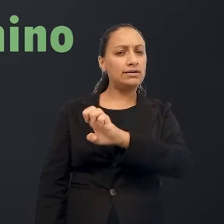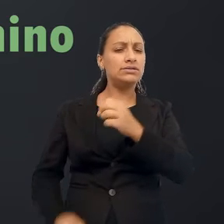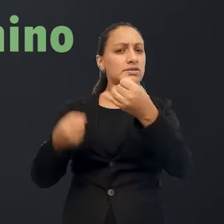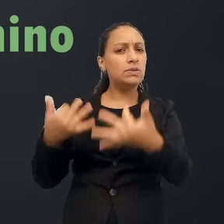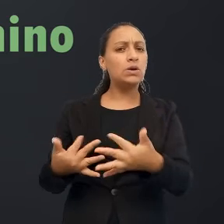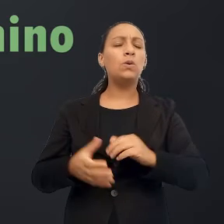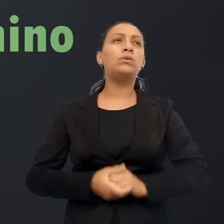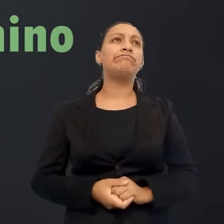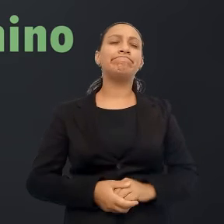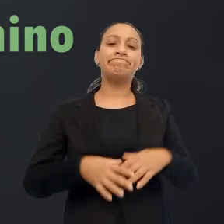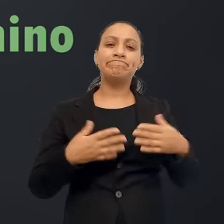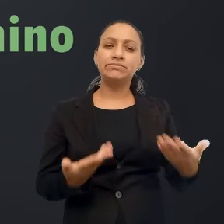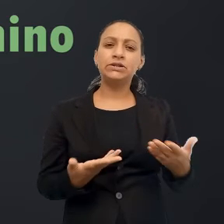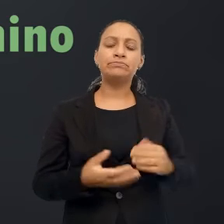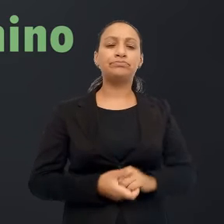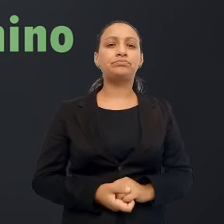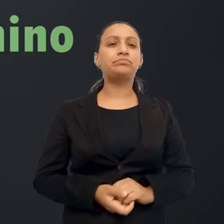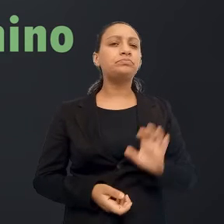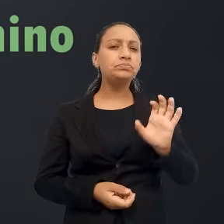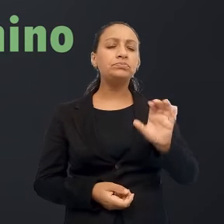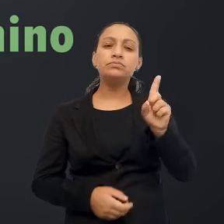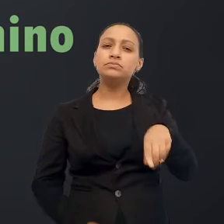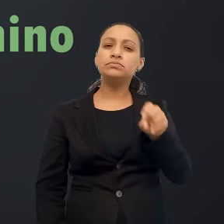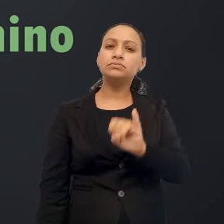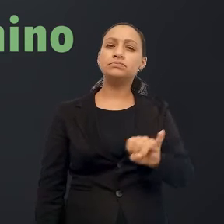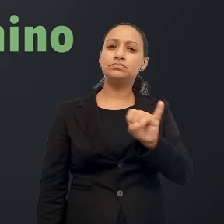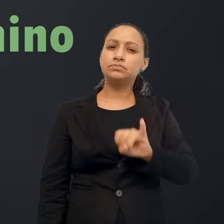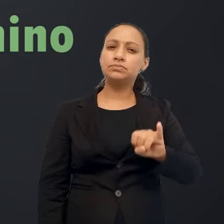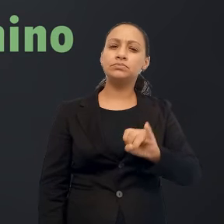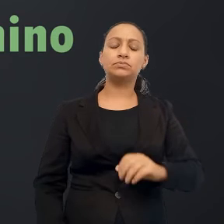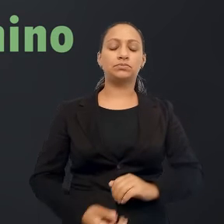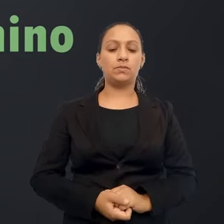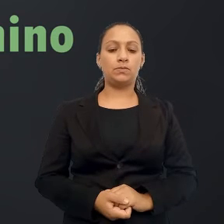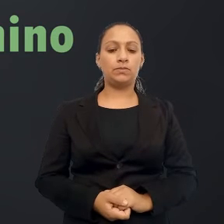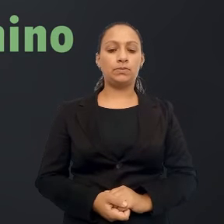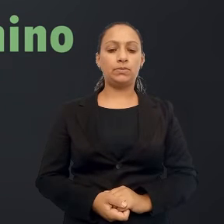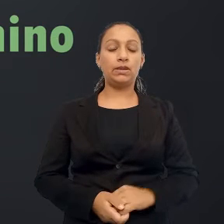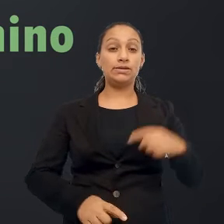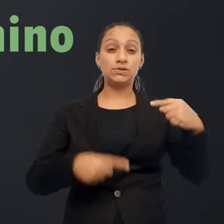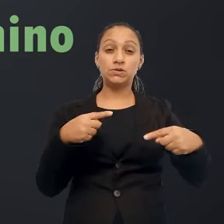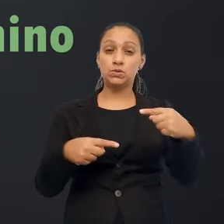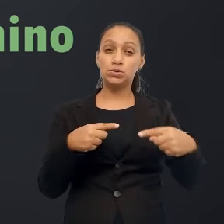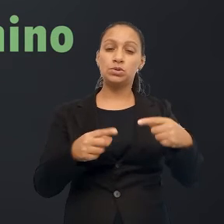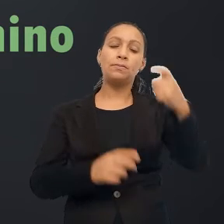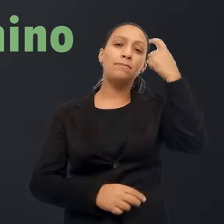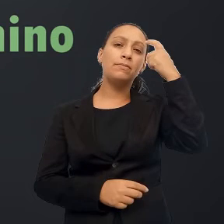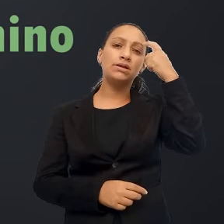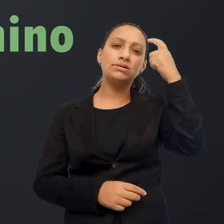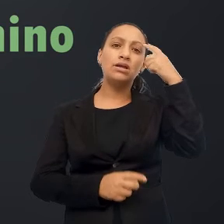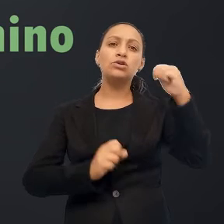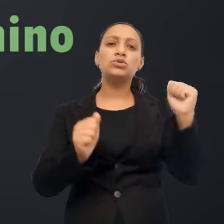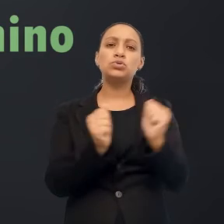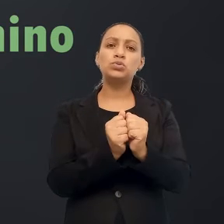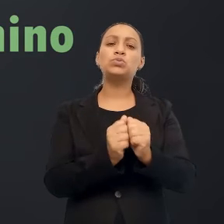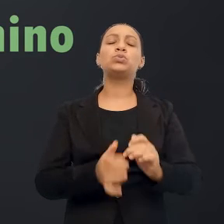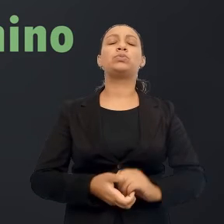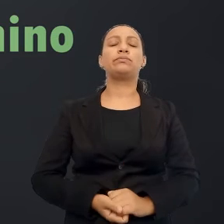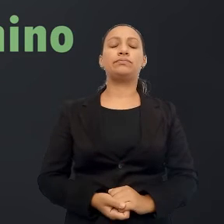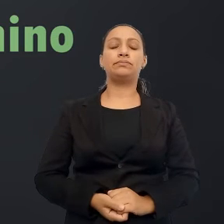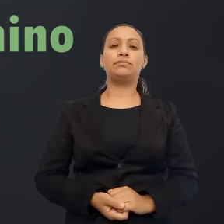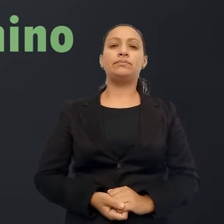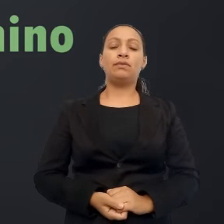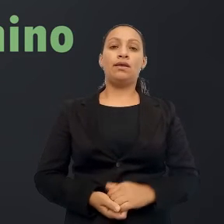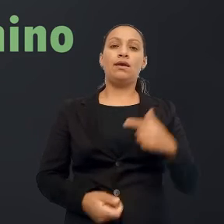Então, isso é bem importante a gente discutir e pensarmos juntos, tá?